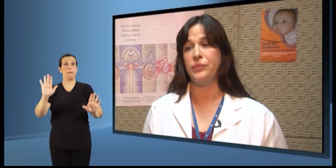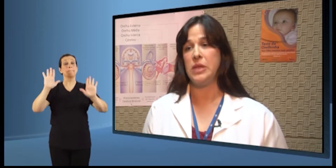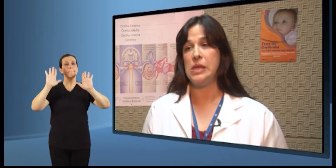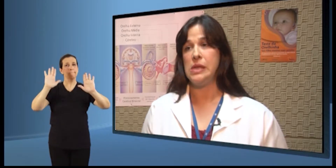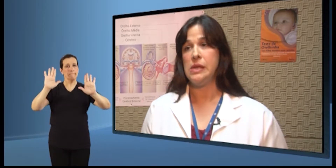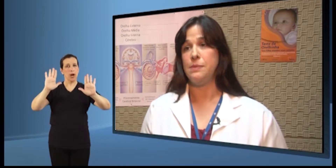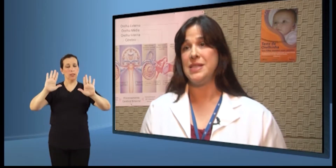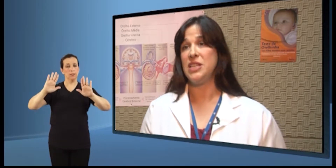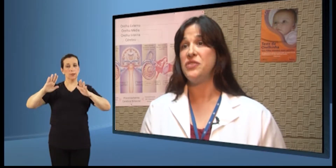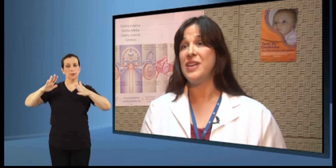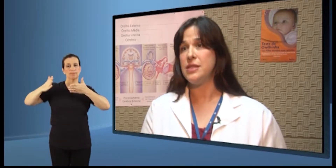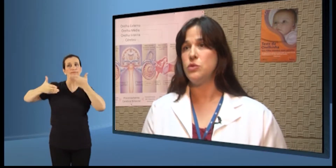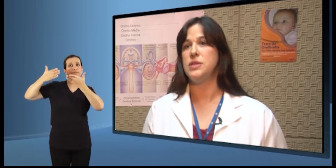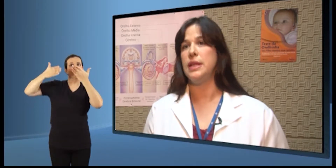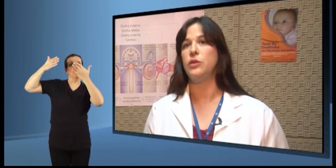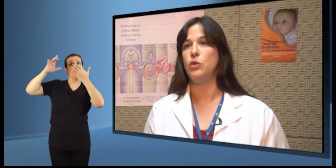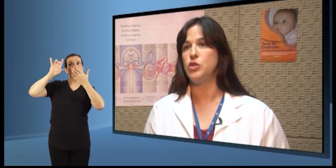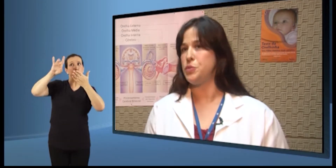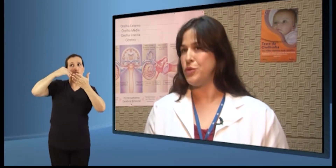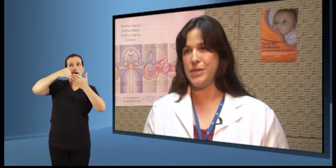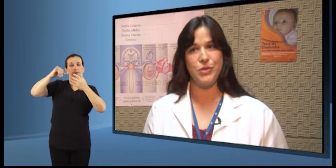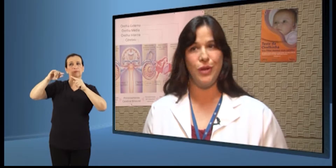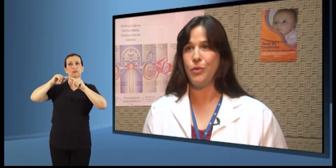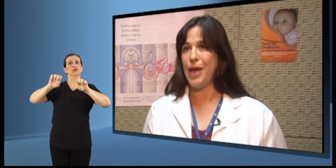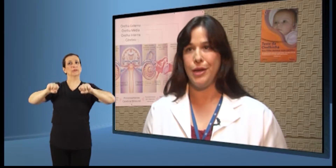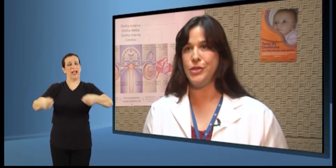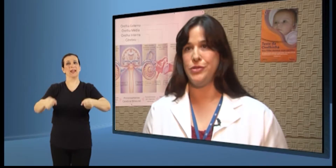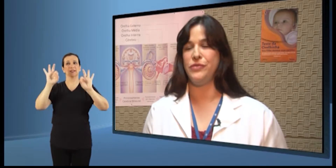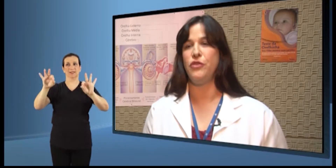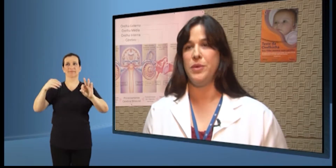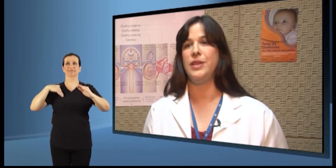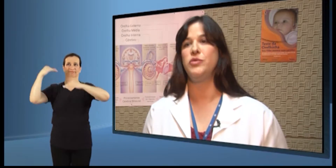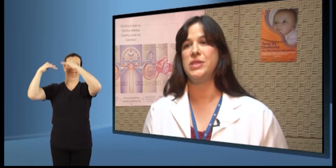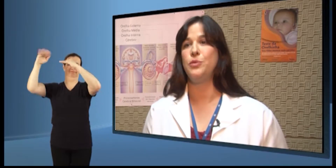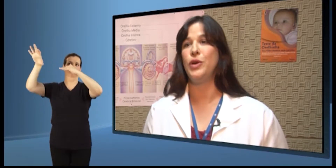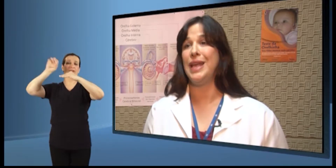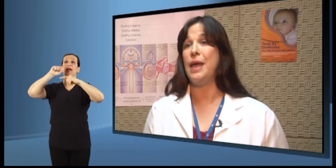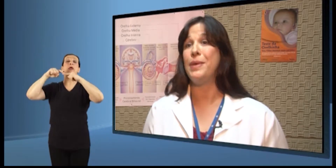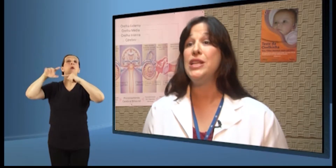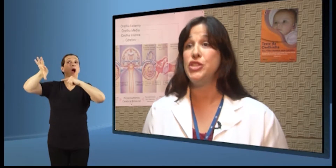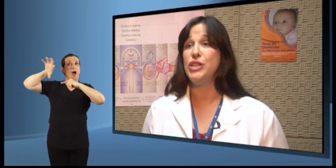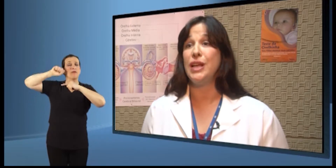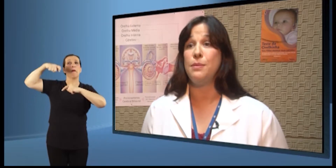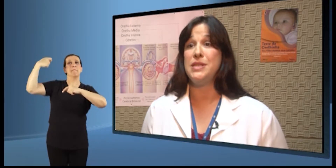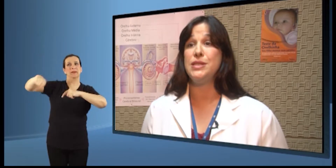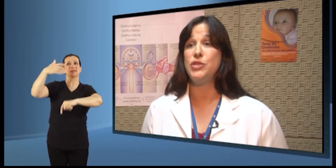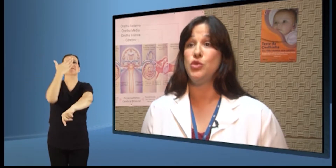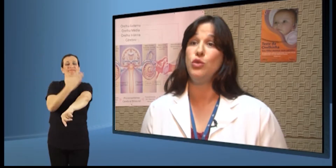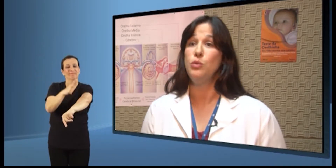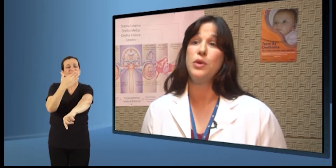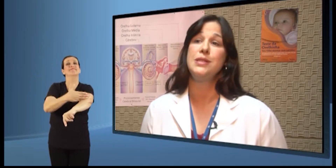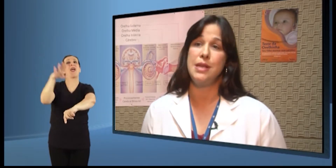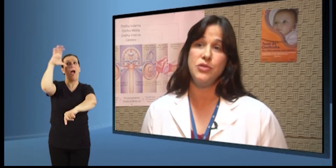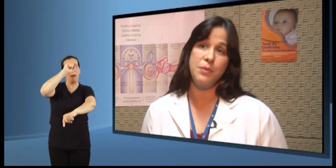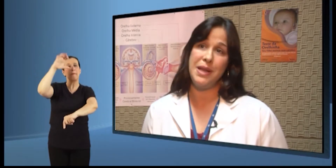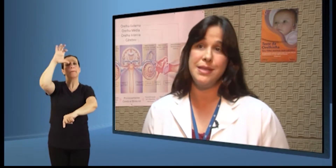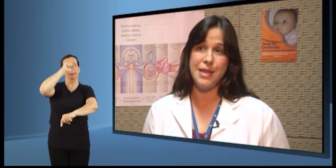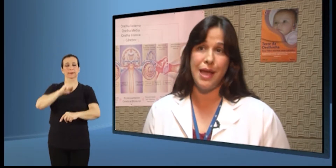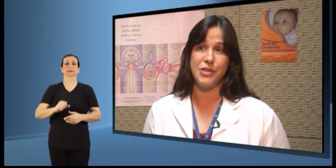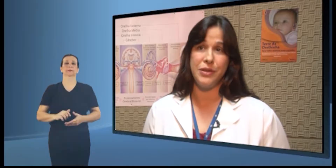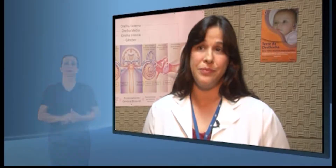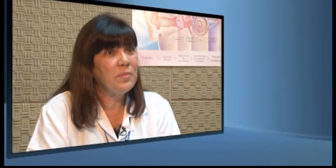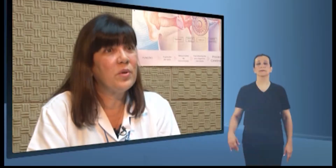possível. Mas a ativação dos eletrodos por si só não garante o desenvolvimento da audição, porque ela é aprendida, ela precisa de todo um processo